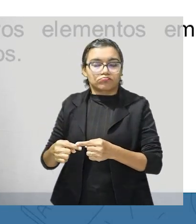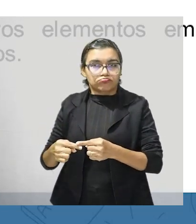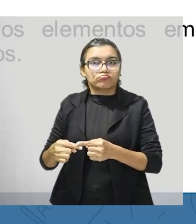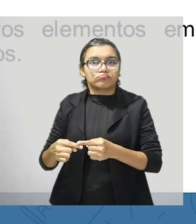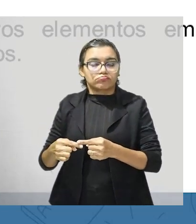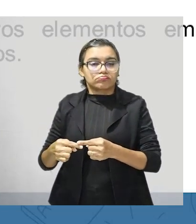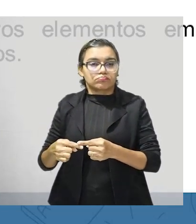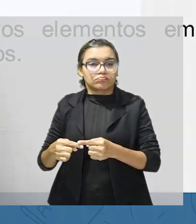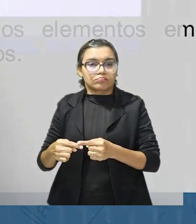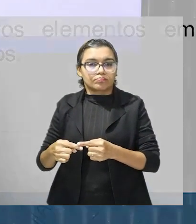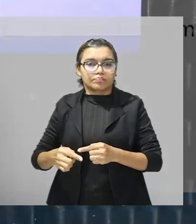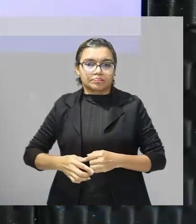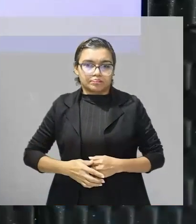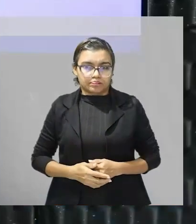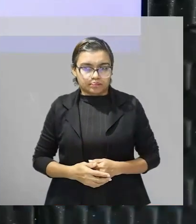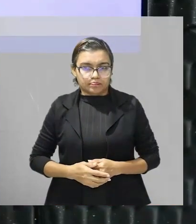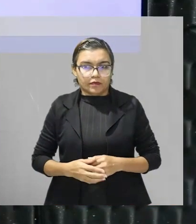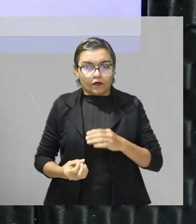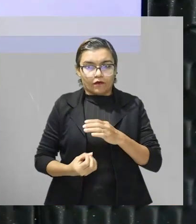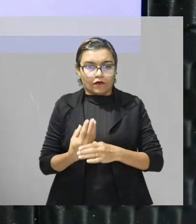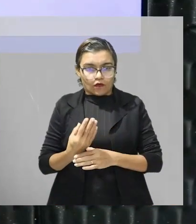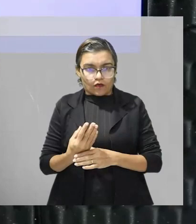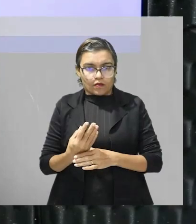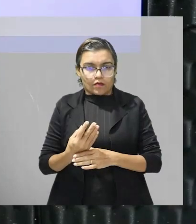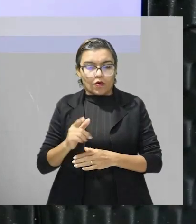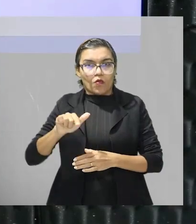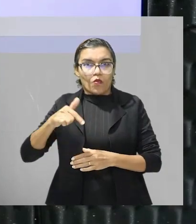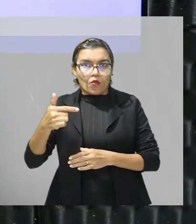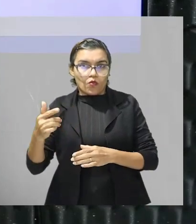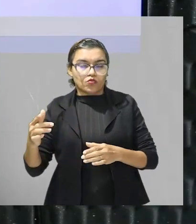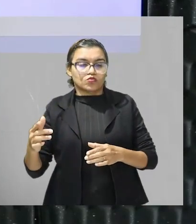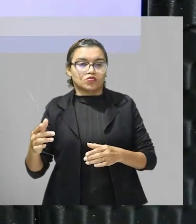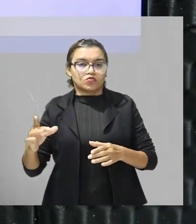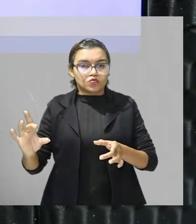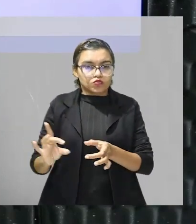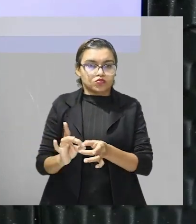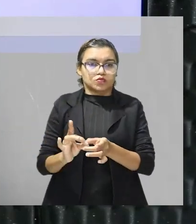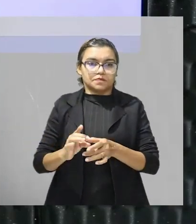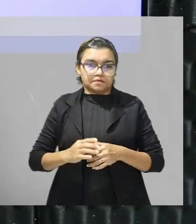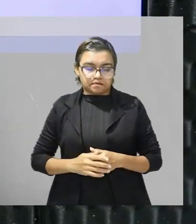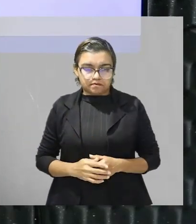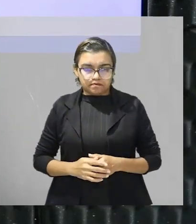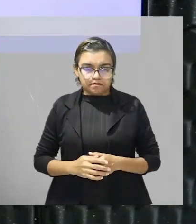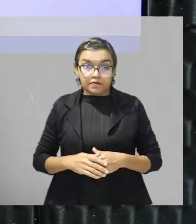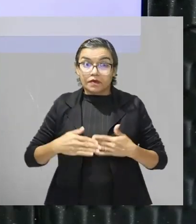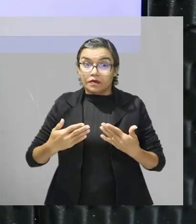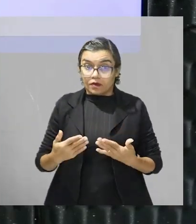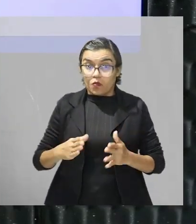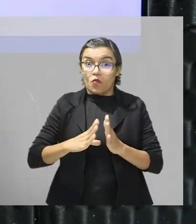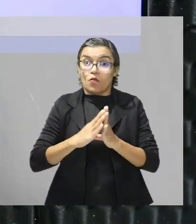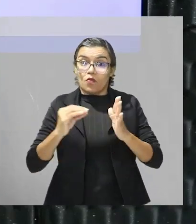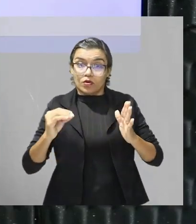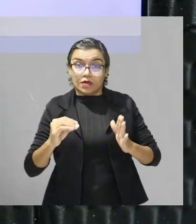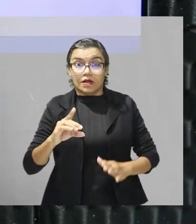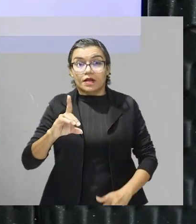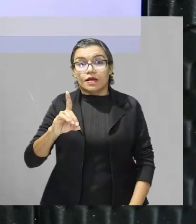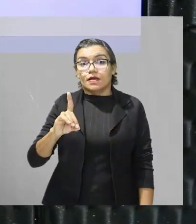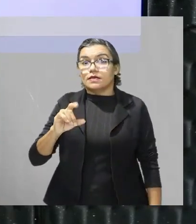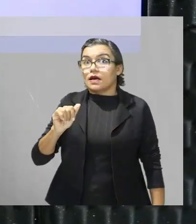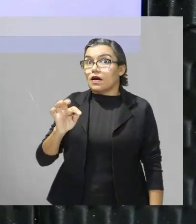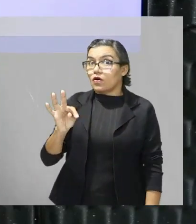pequenos para formar compostos bom após o modelo de Dalton outros modelos